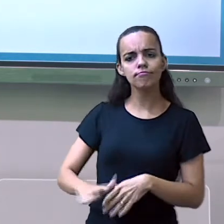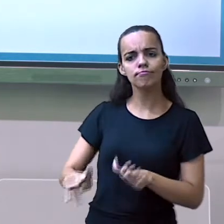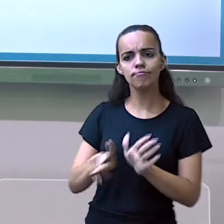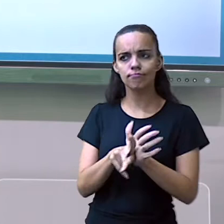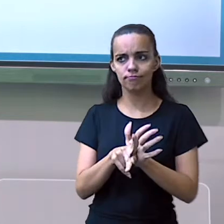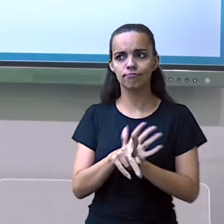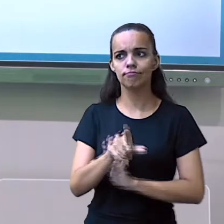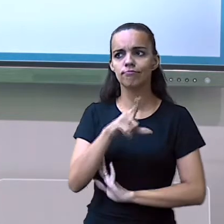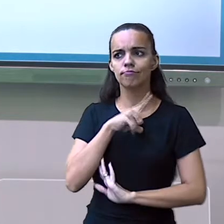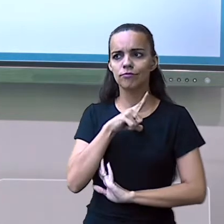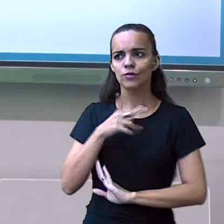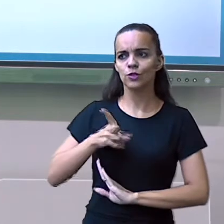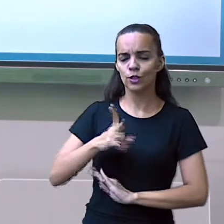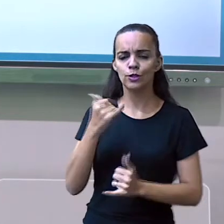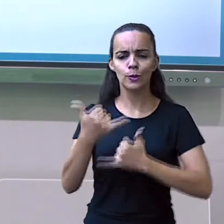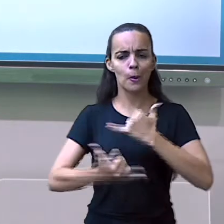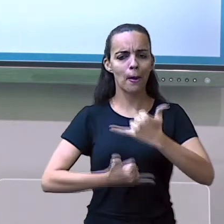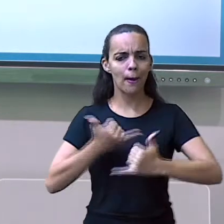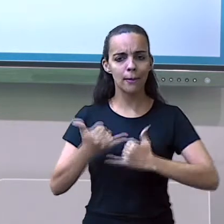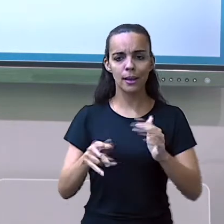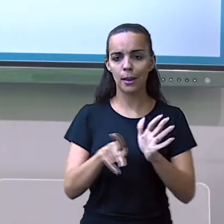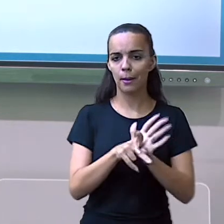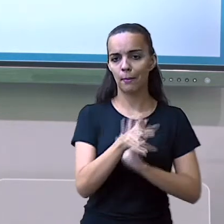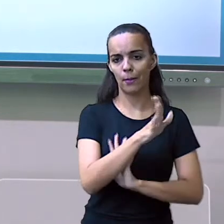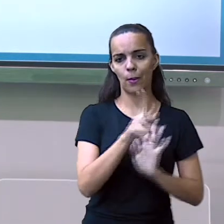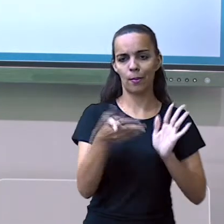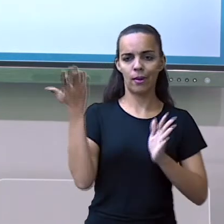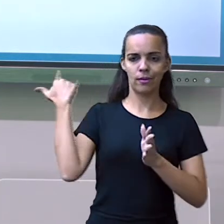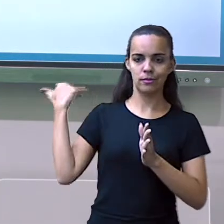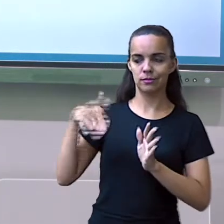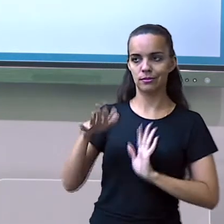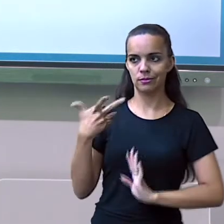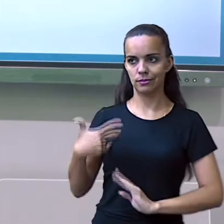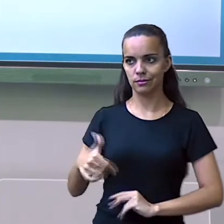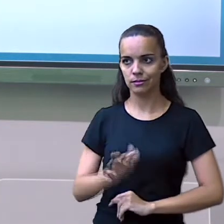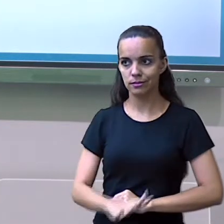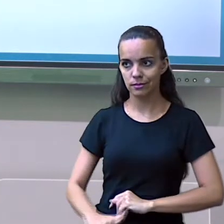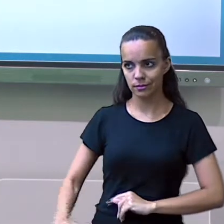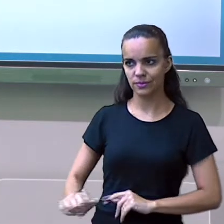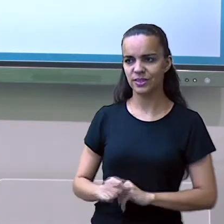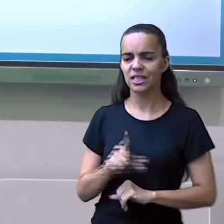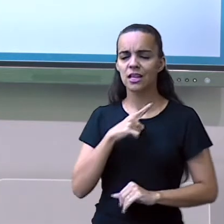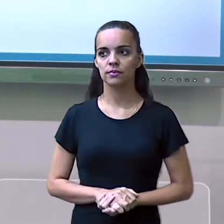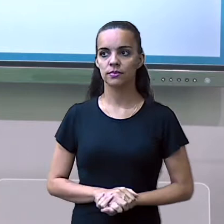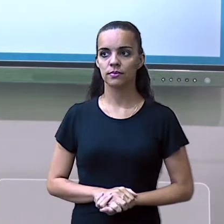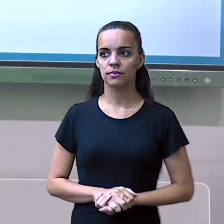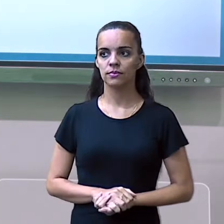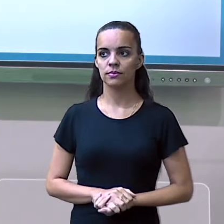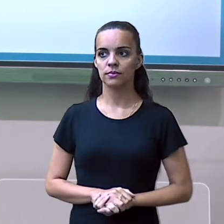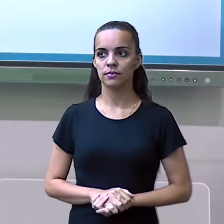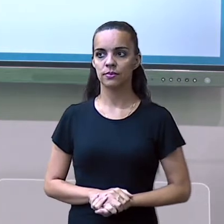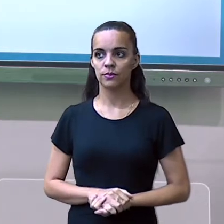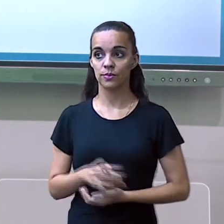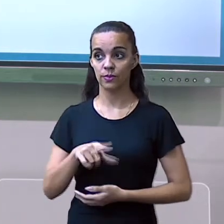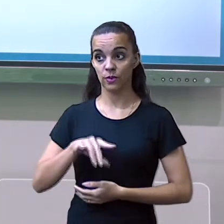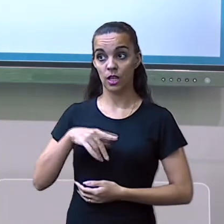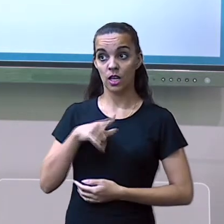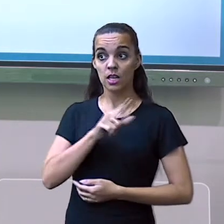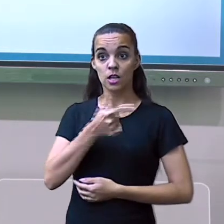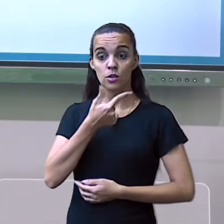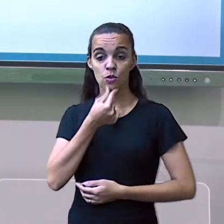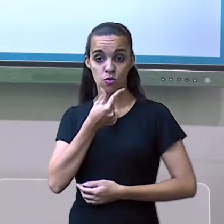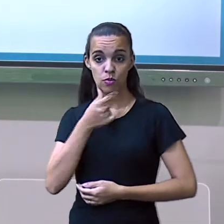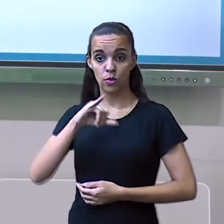continuei a brincadeira da infância. Sobretudo, em meus livros de poemas, José Paulo